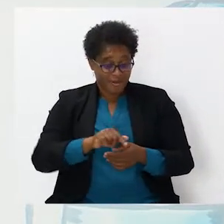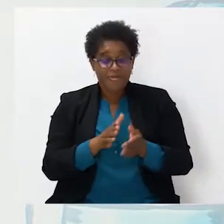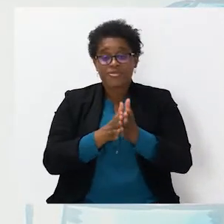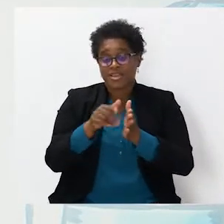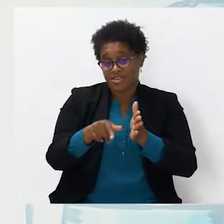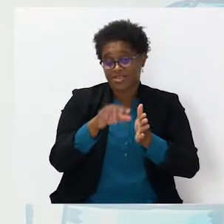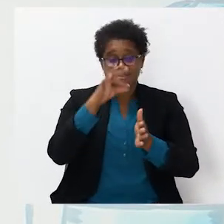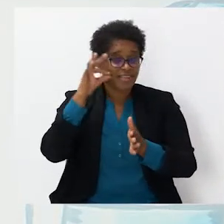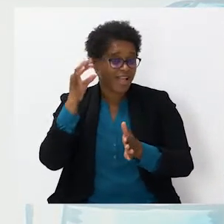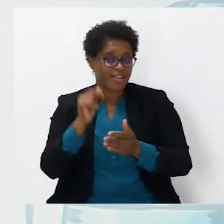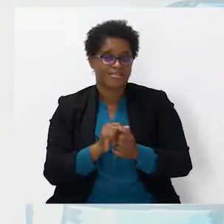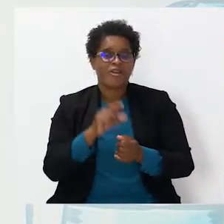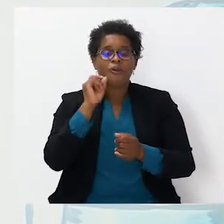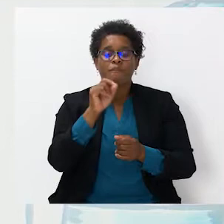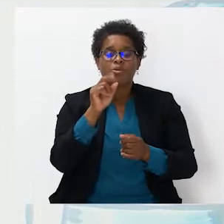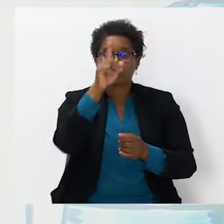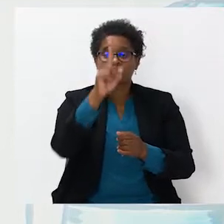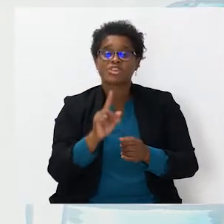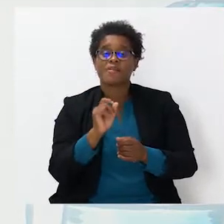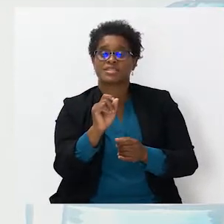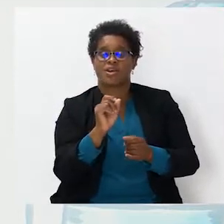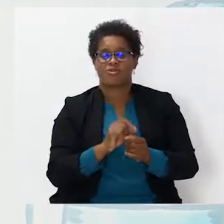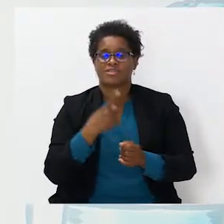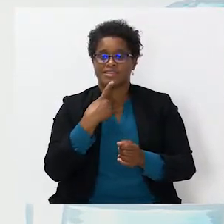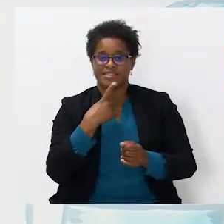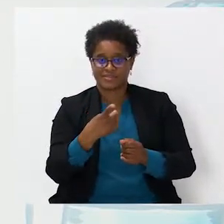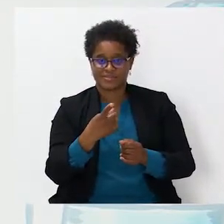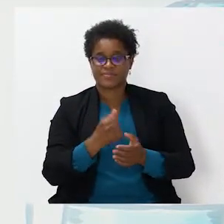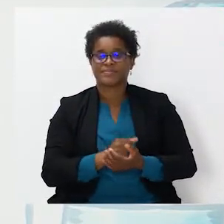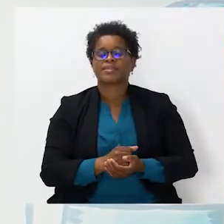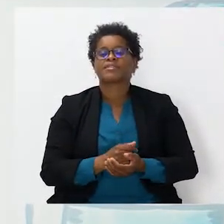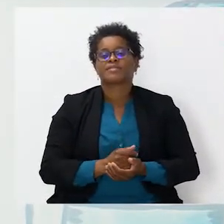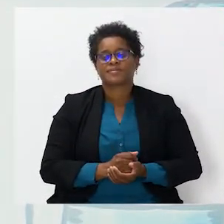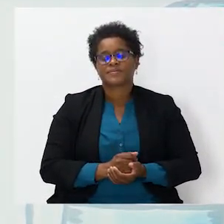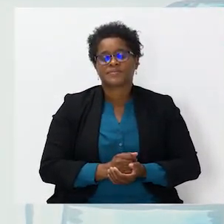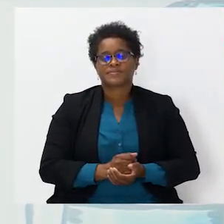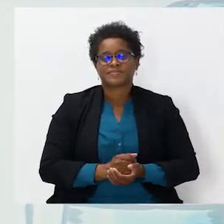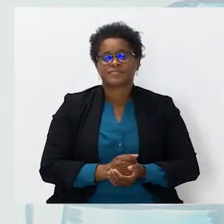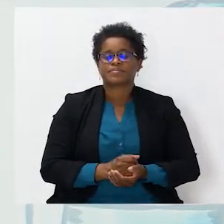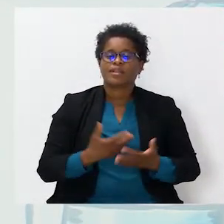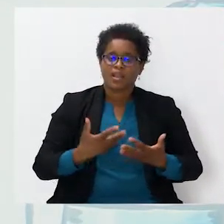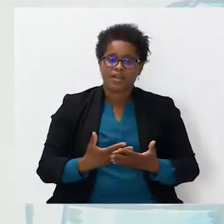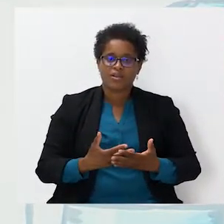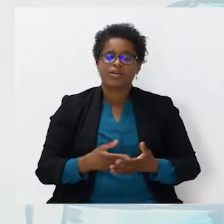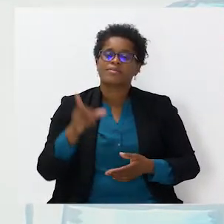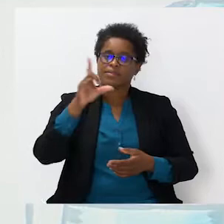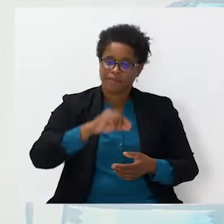este sinal, que é o ponto de exclamação. Entendidos? Bem, agora, também,